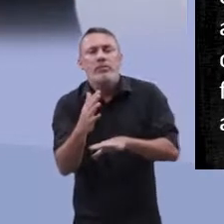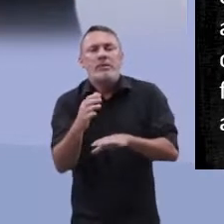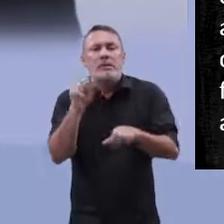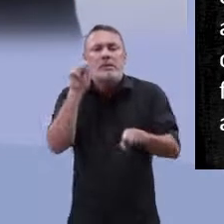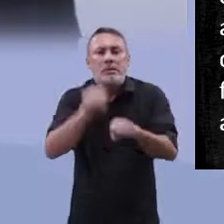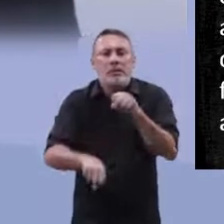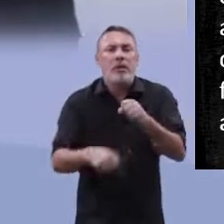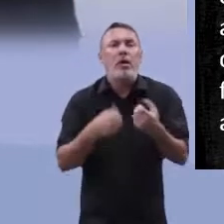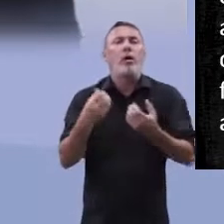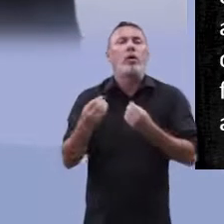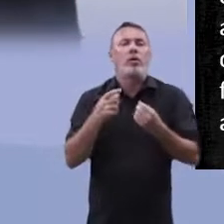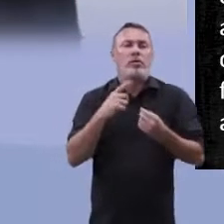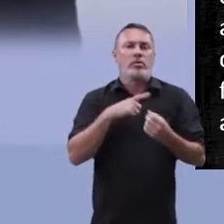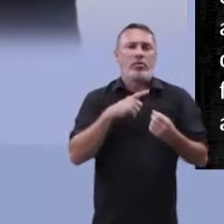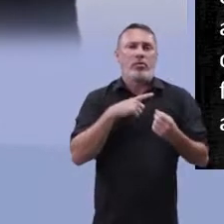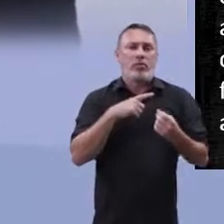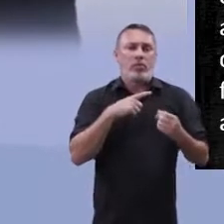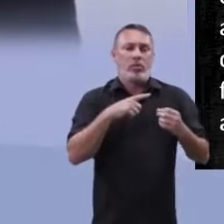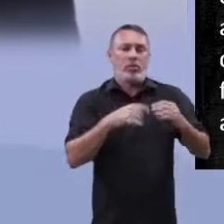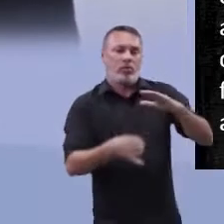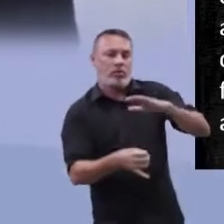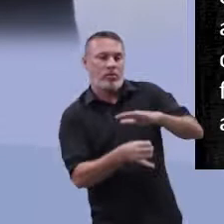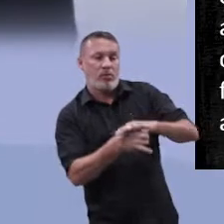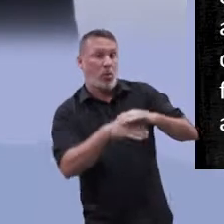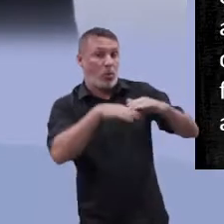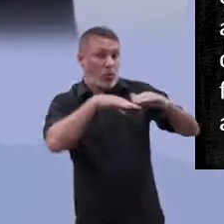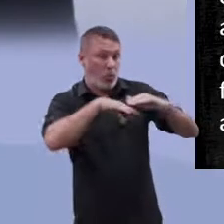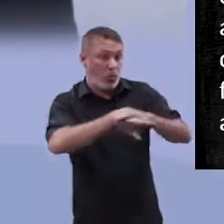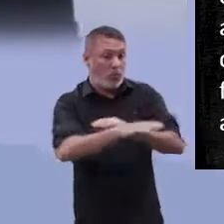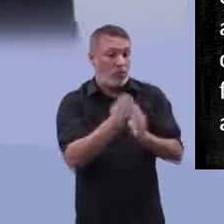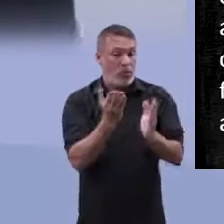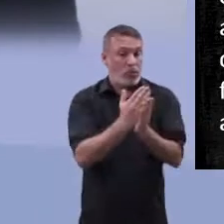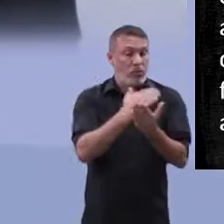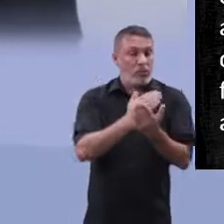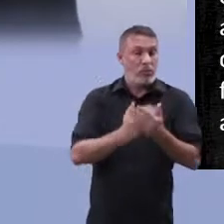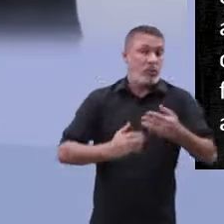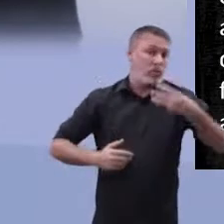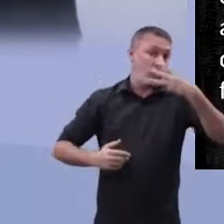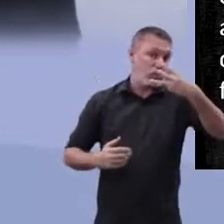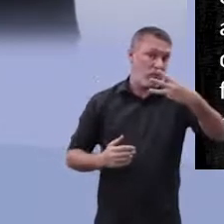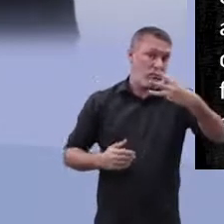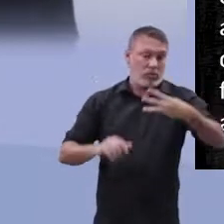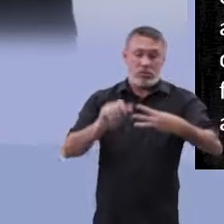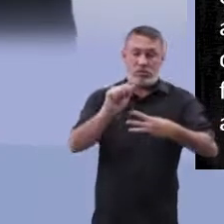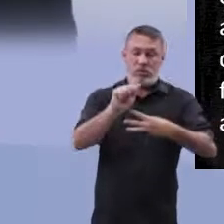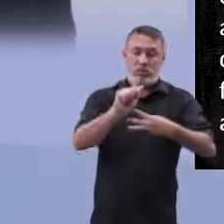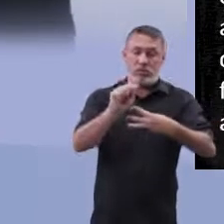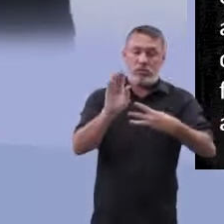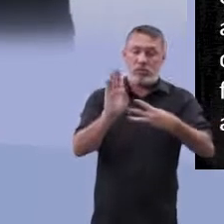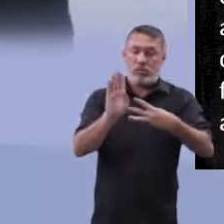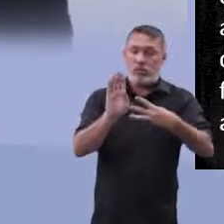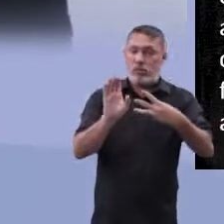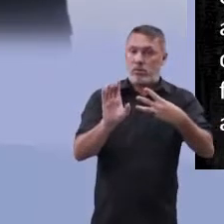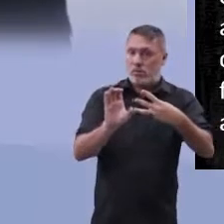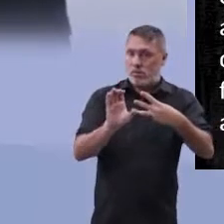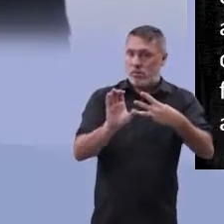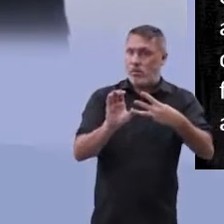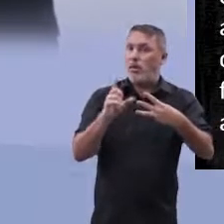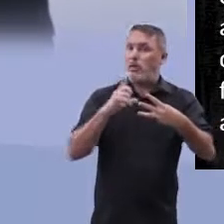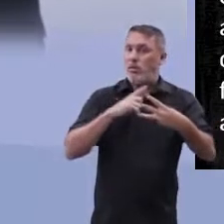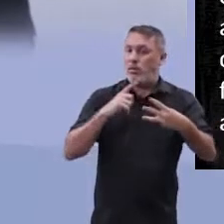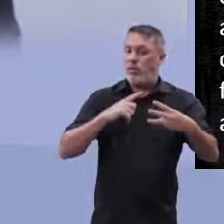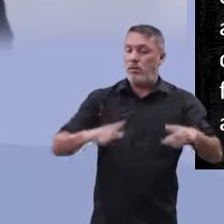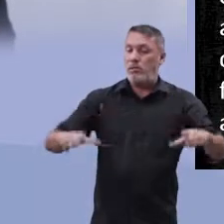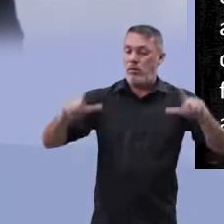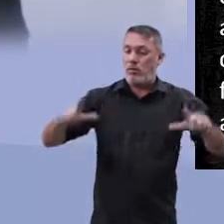é subdividido em 3 compartimentos A, B e C, de mesmo volume, por 2 placas de